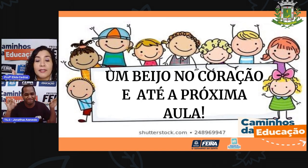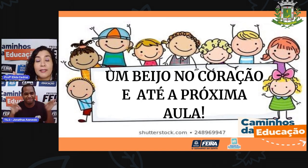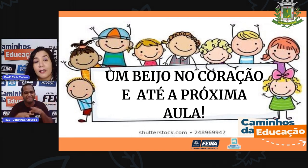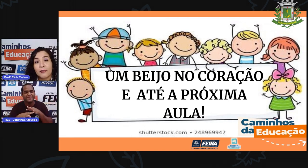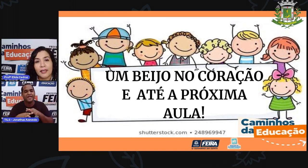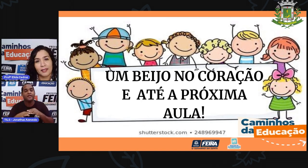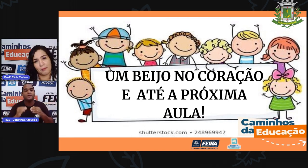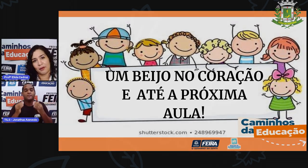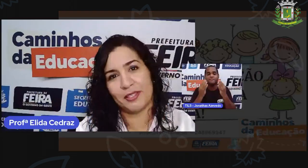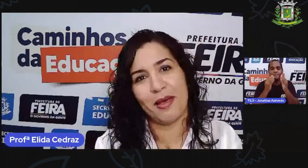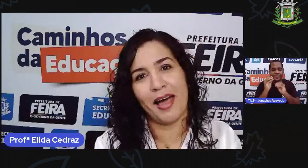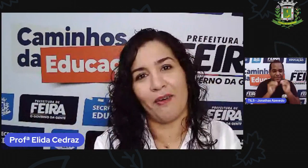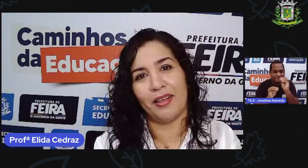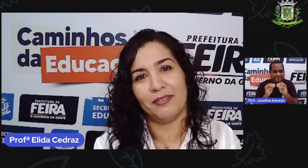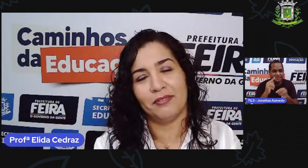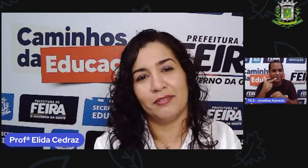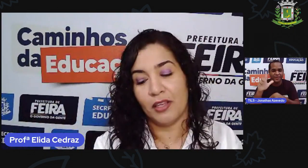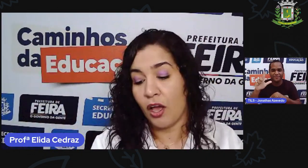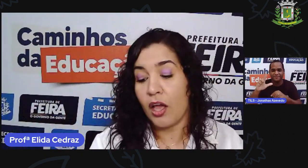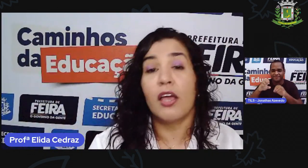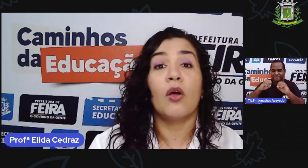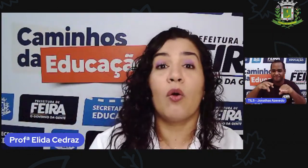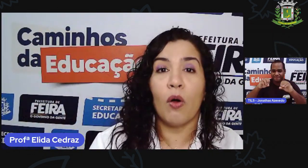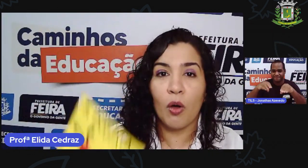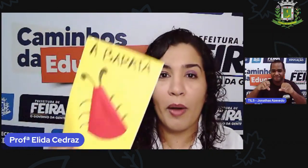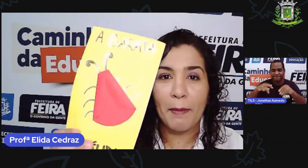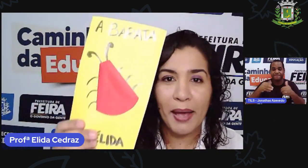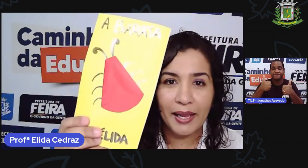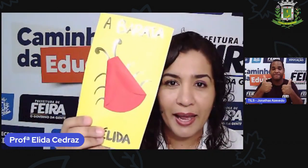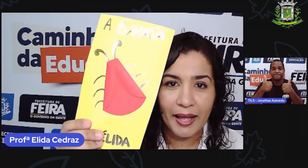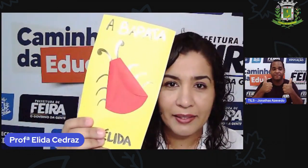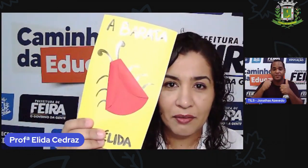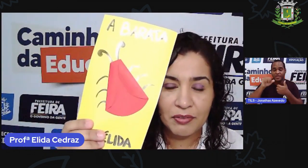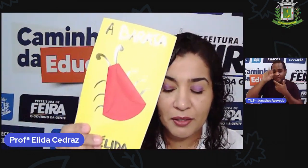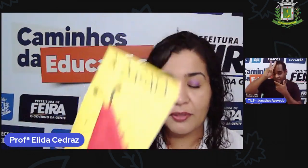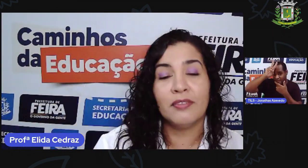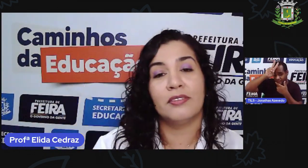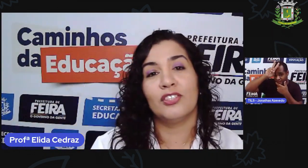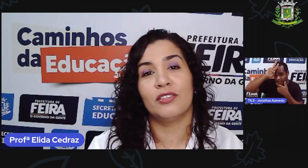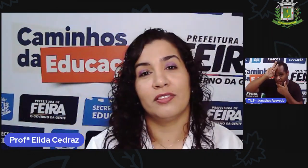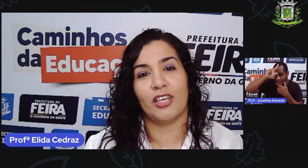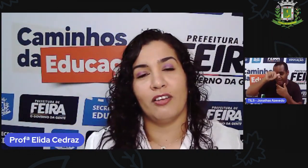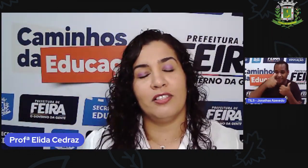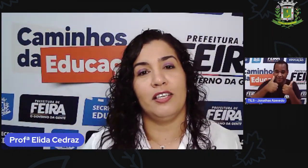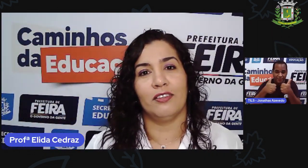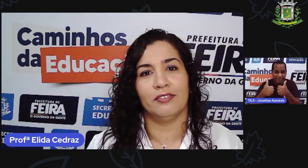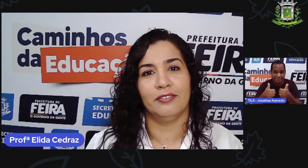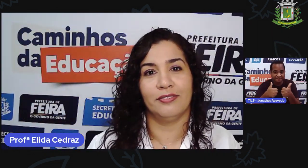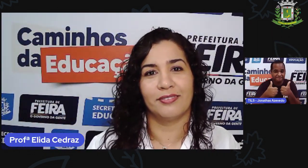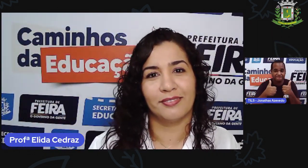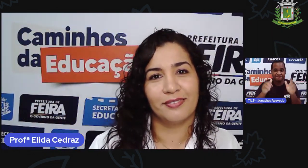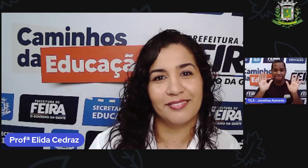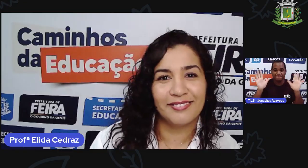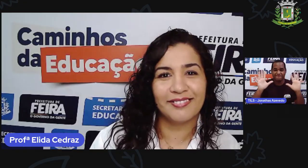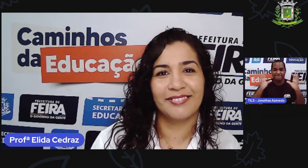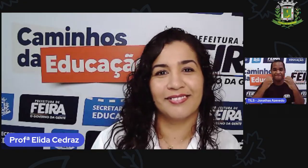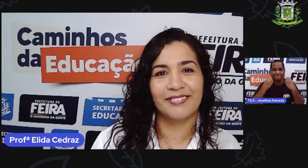no coração e até a próxima aula. Com a barata, viu? Tchauzinho!